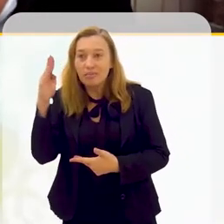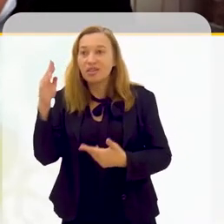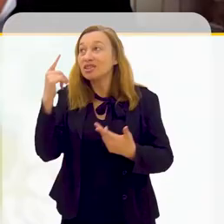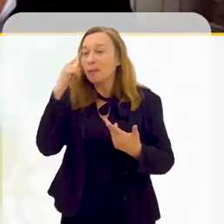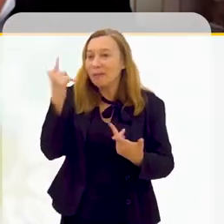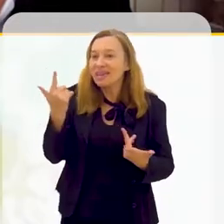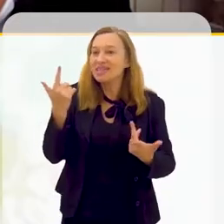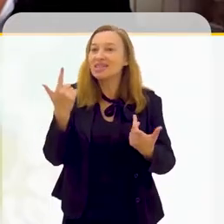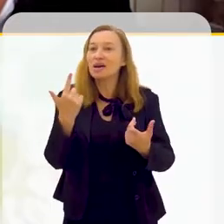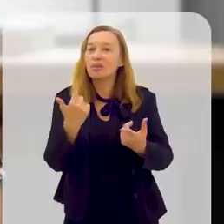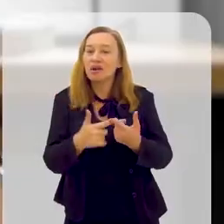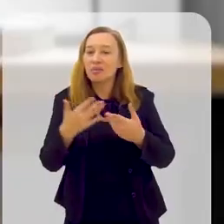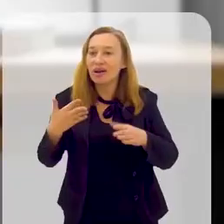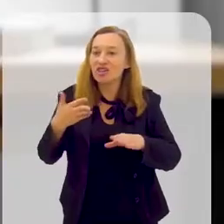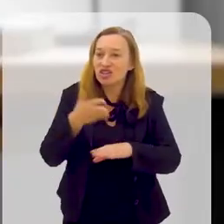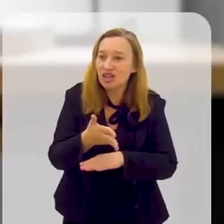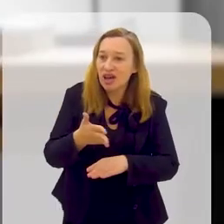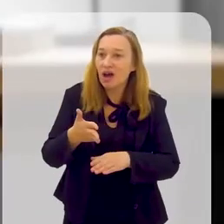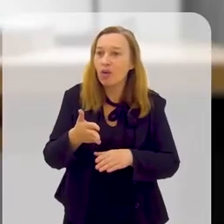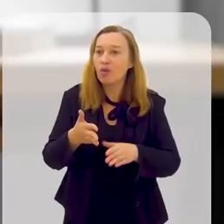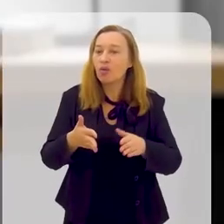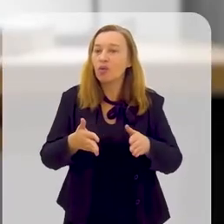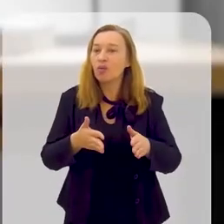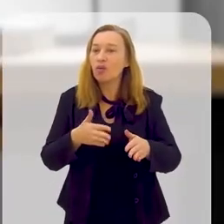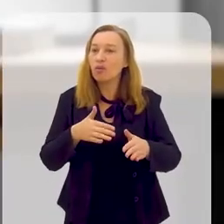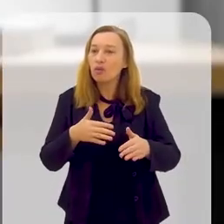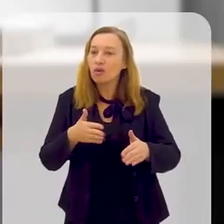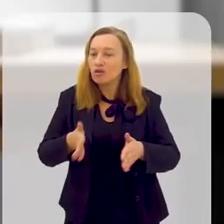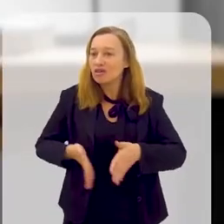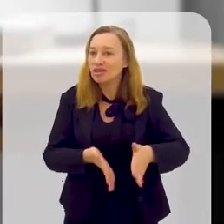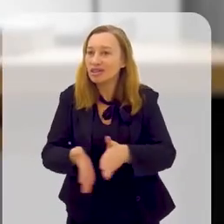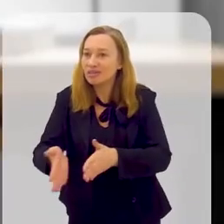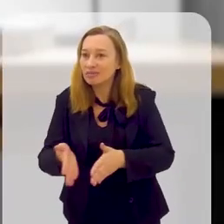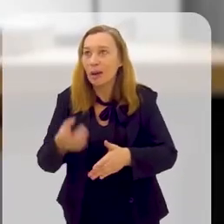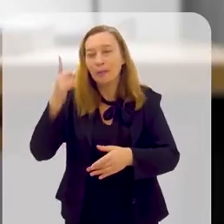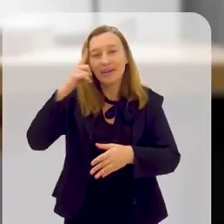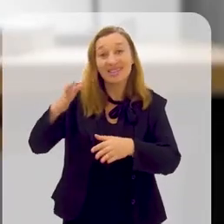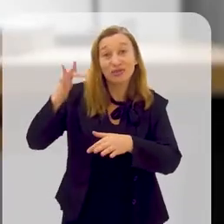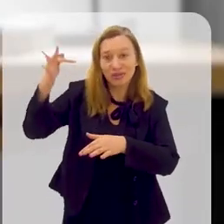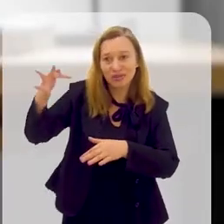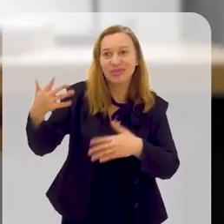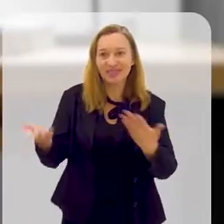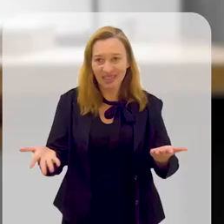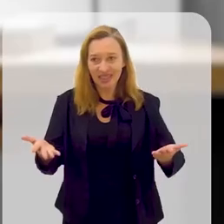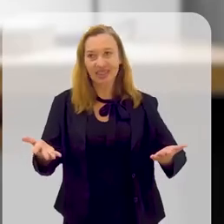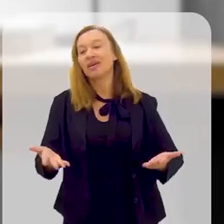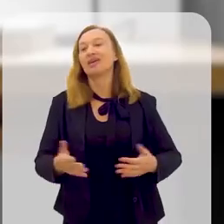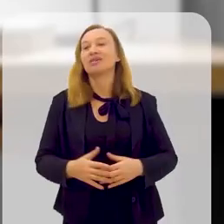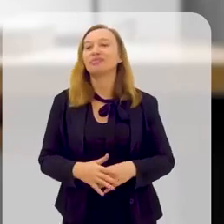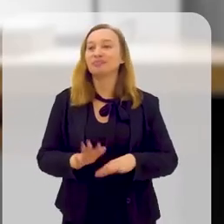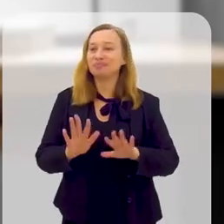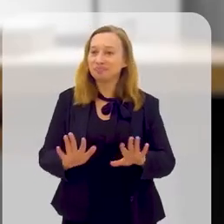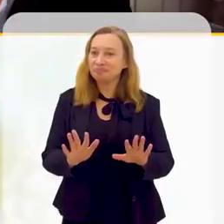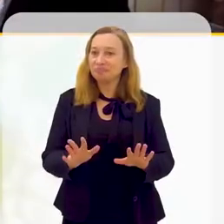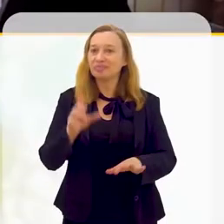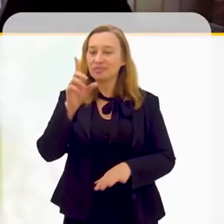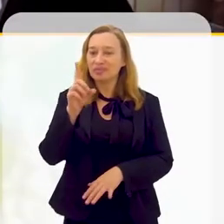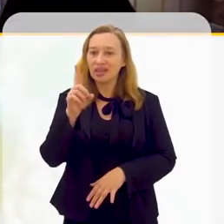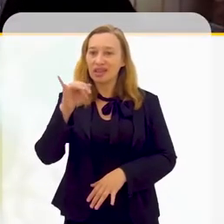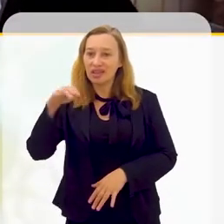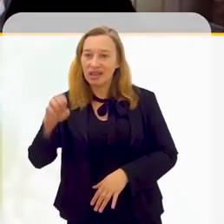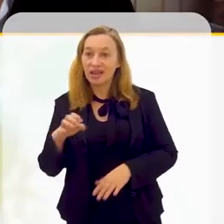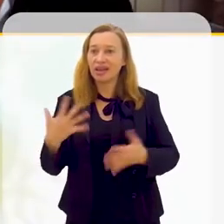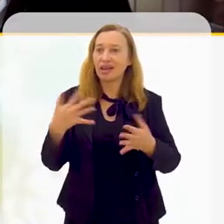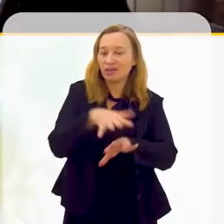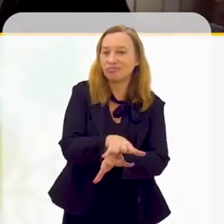assim né porque para atingir o caminho ali do Meio ou dar um passinho a gente pensa lá na frente agora